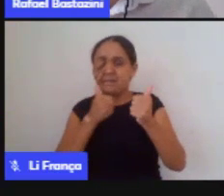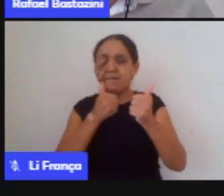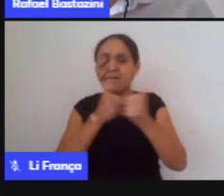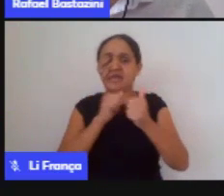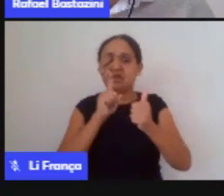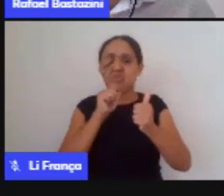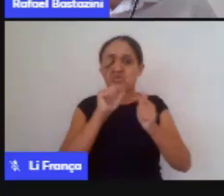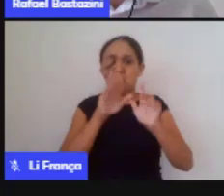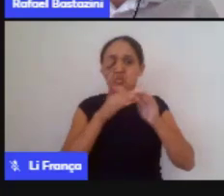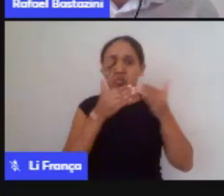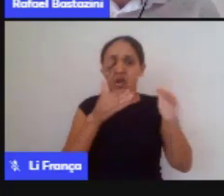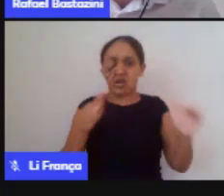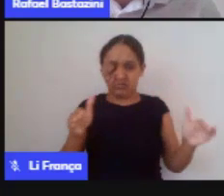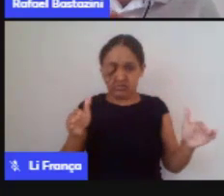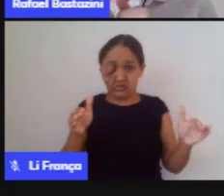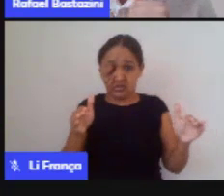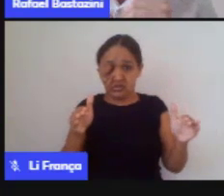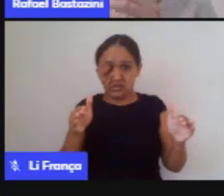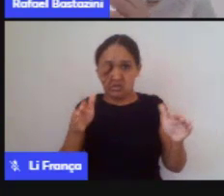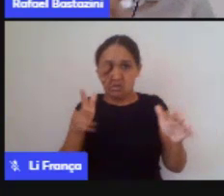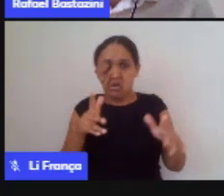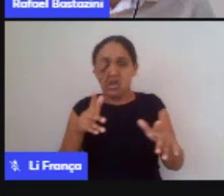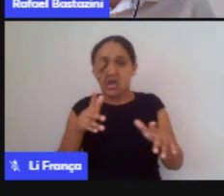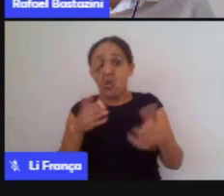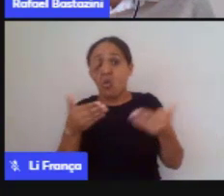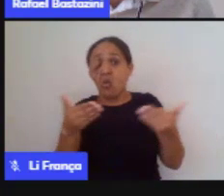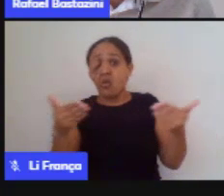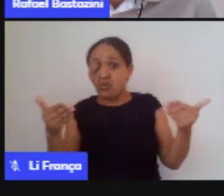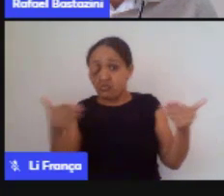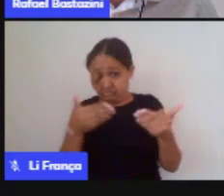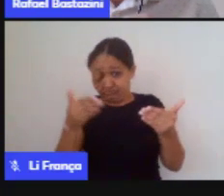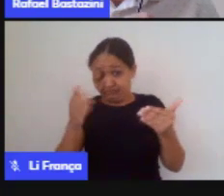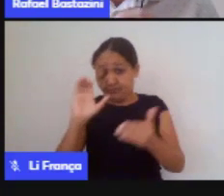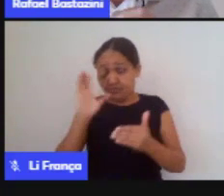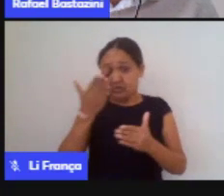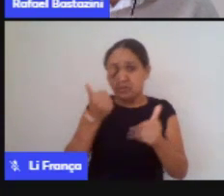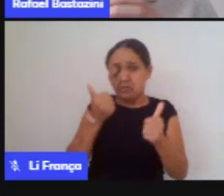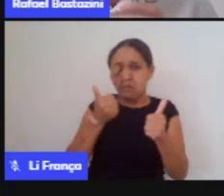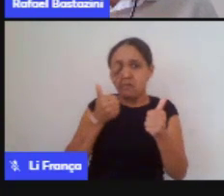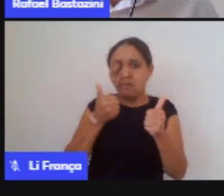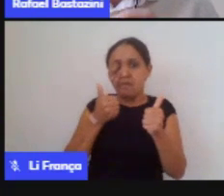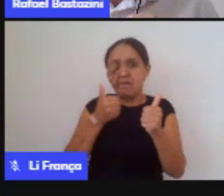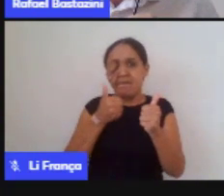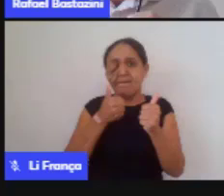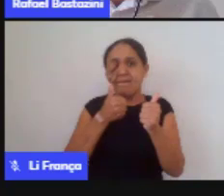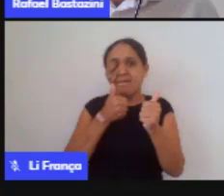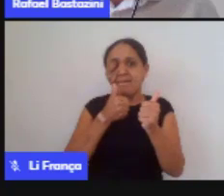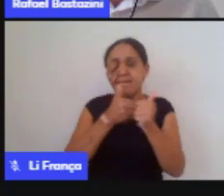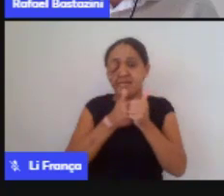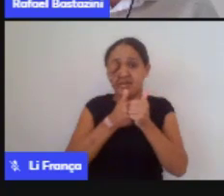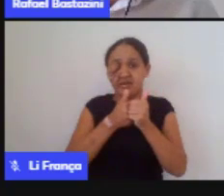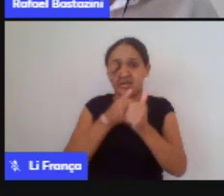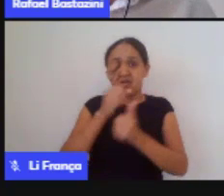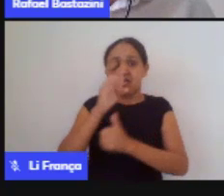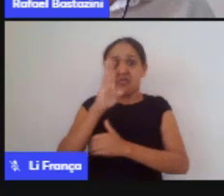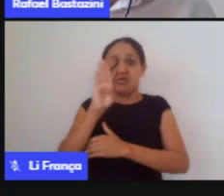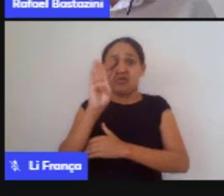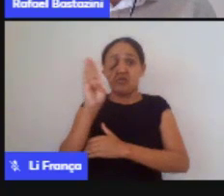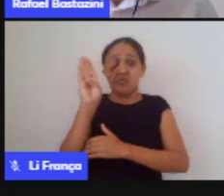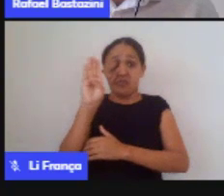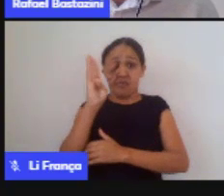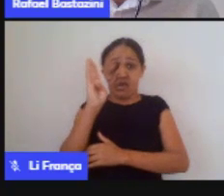vale, atualmente elas ocorrem, por exemplo, em áreas periféricas e próximo aos locais